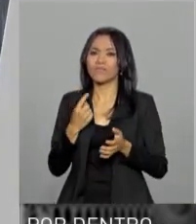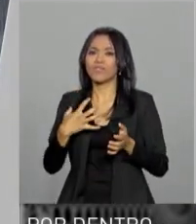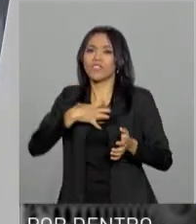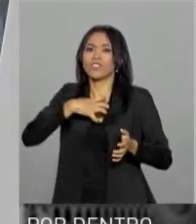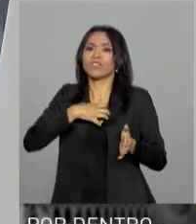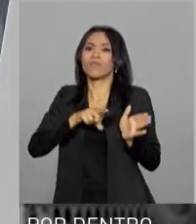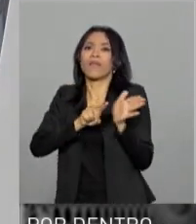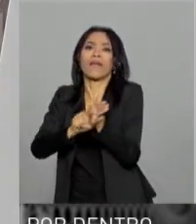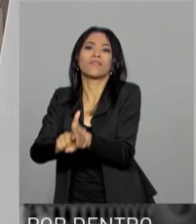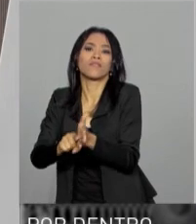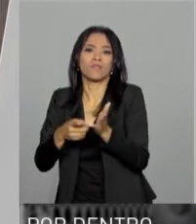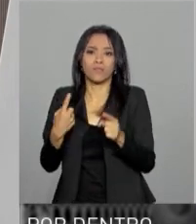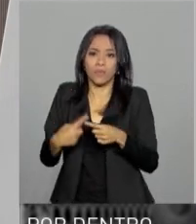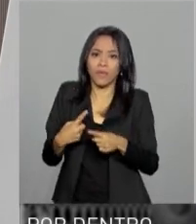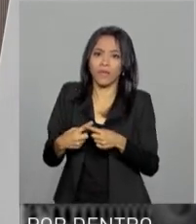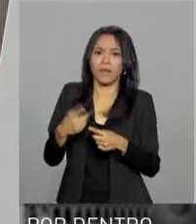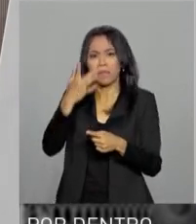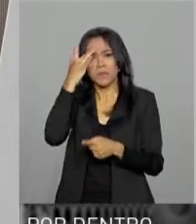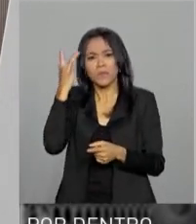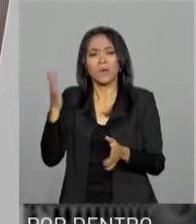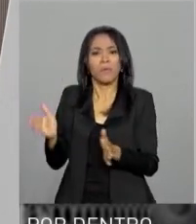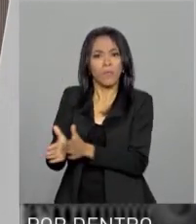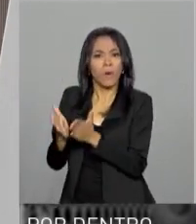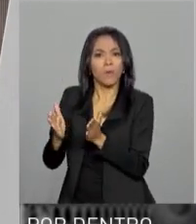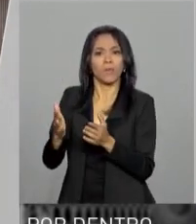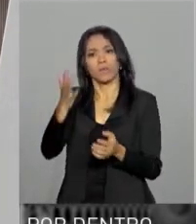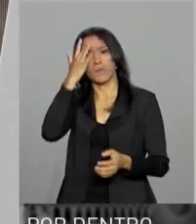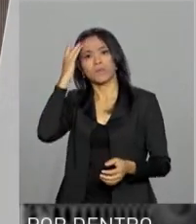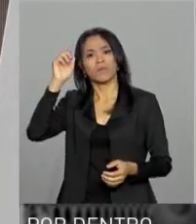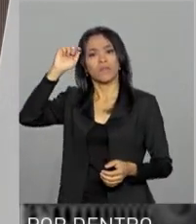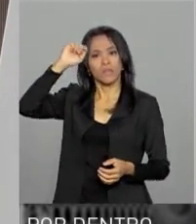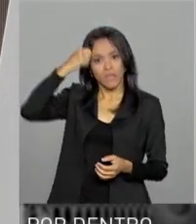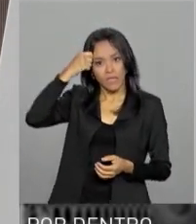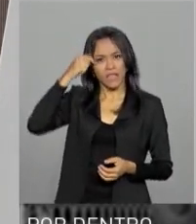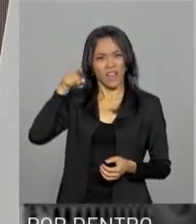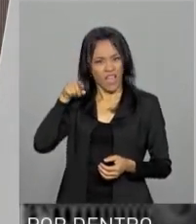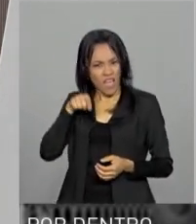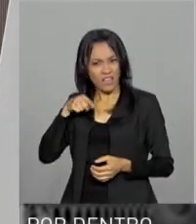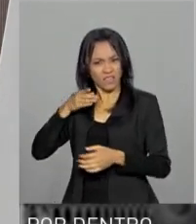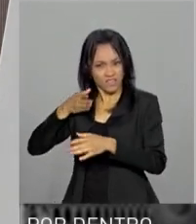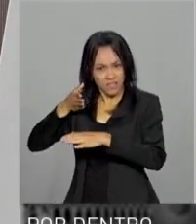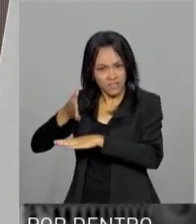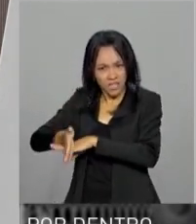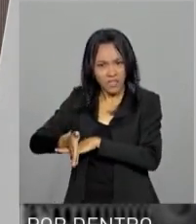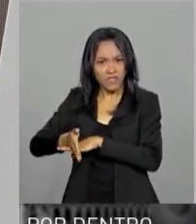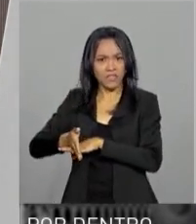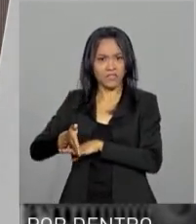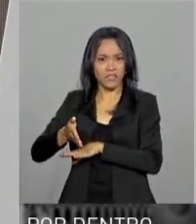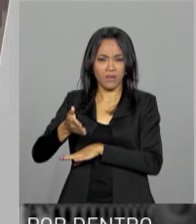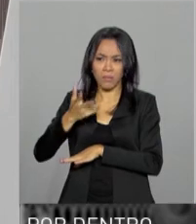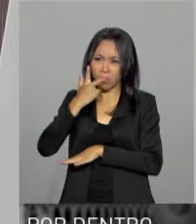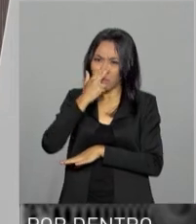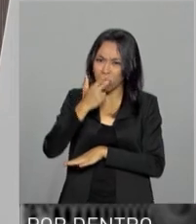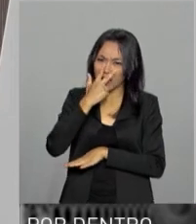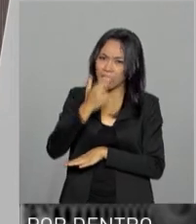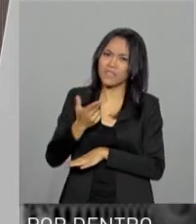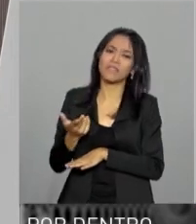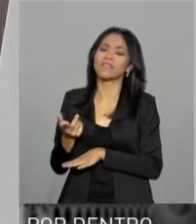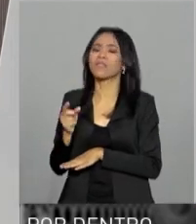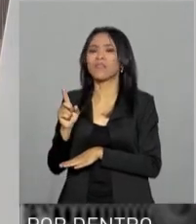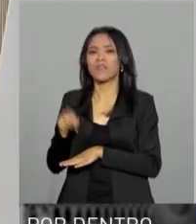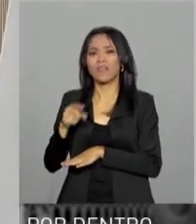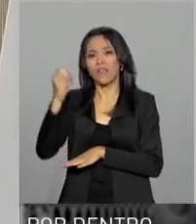pobre negra um observatório apenas em tempos de intervenção seria uma espécie de cortina de fumaça para violações rotineiras